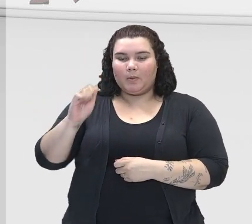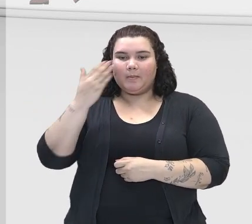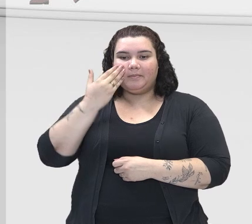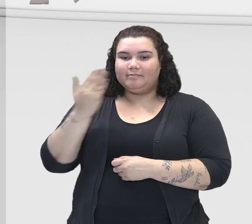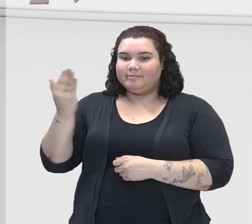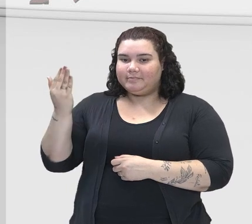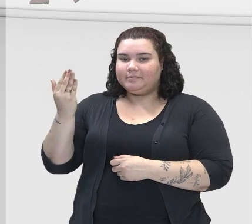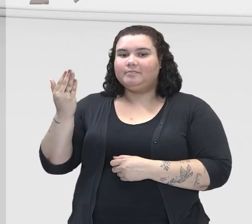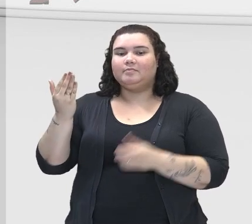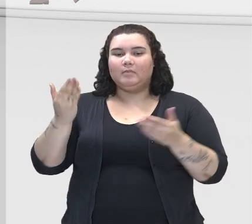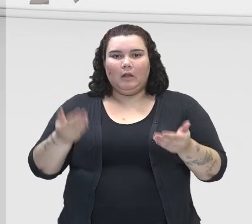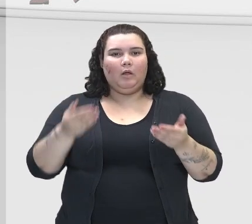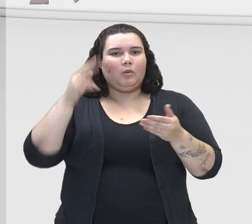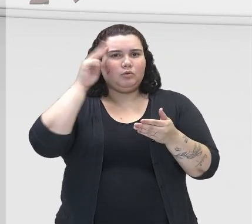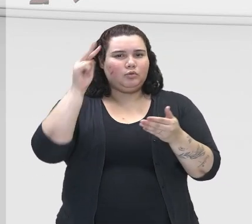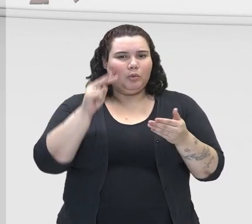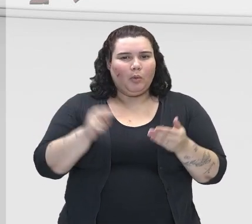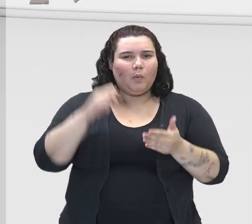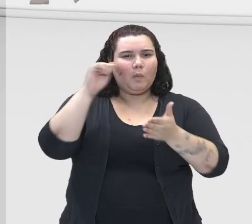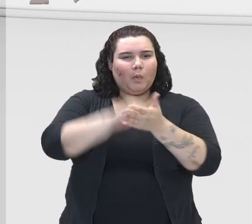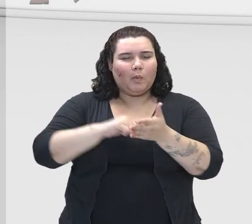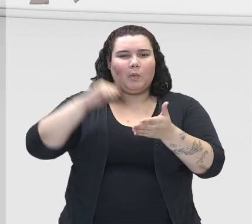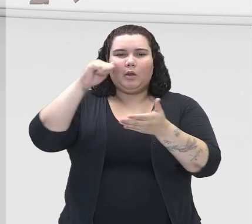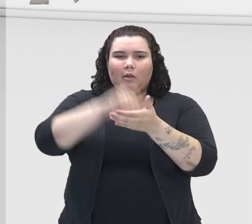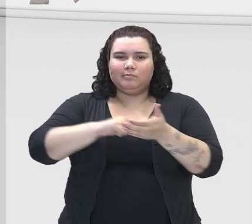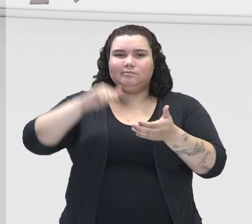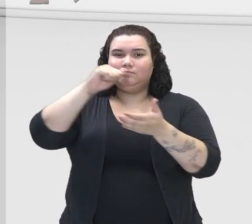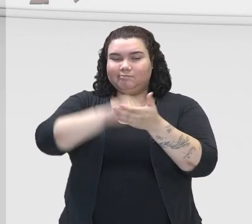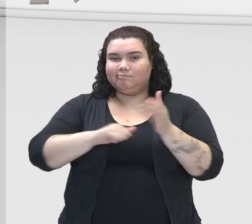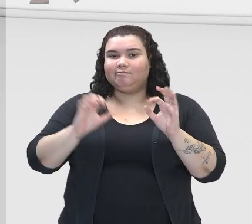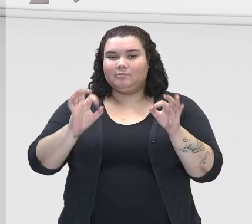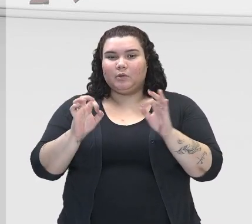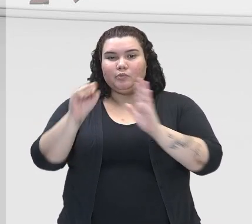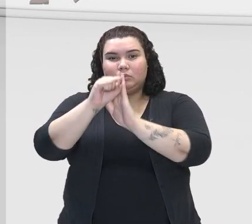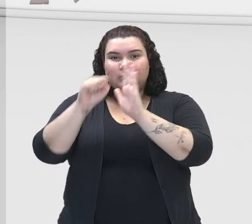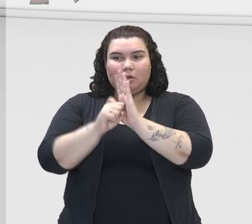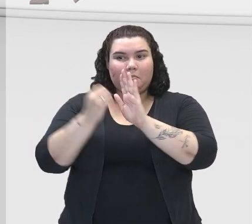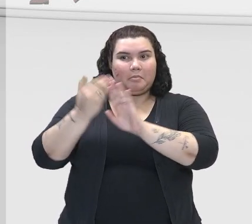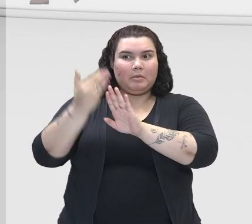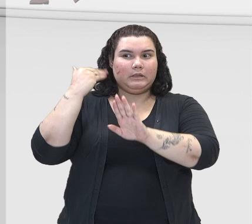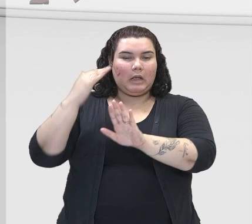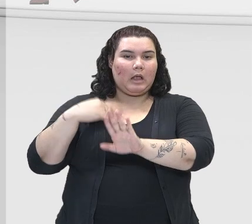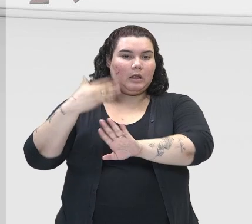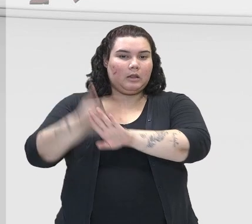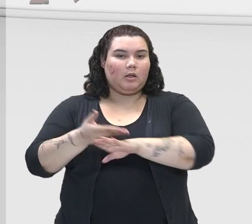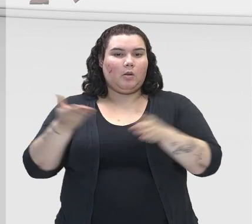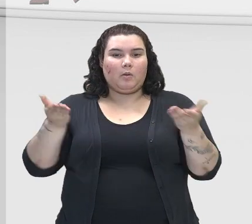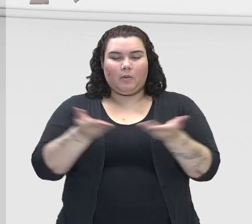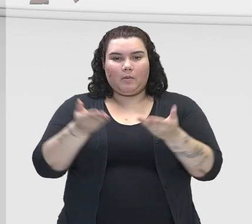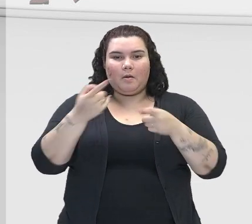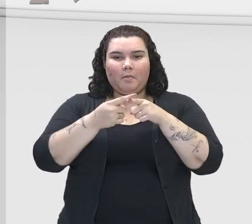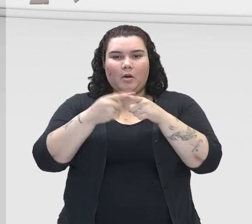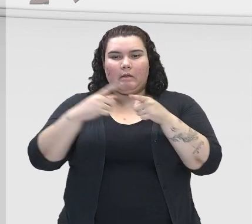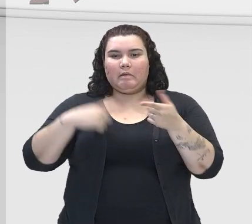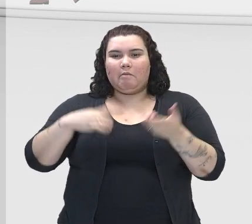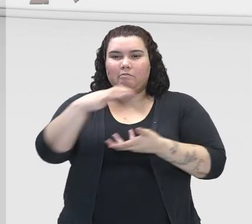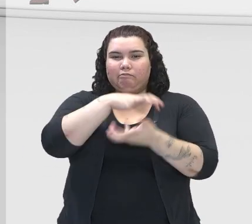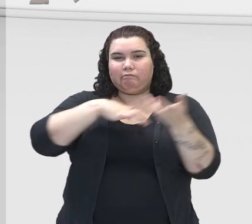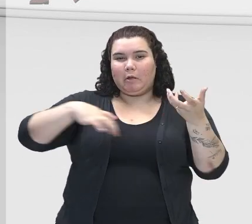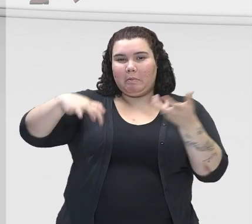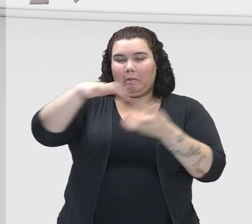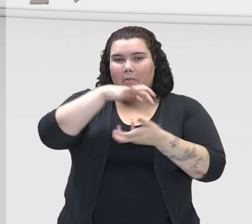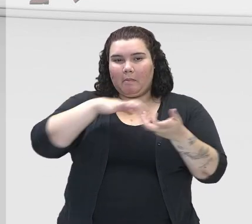muita luta, né, principalmente a partir do século passado, né, até agora, de conflitos políticos mesmo, né,